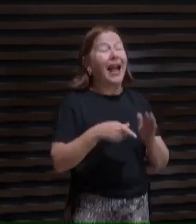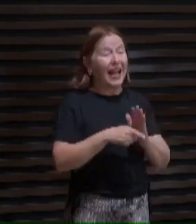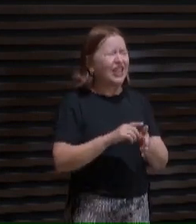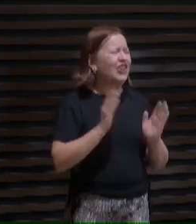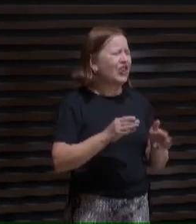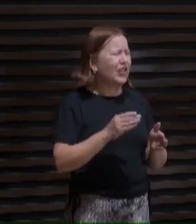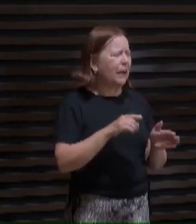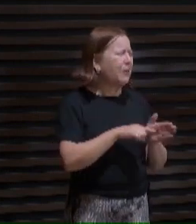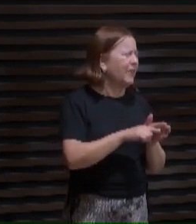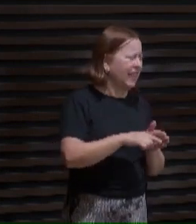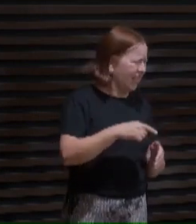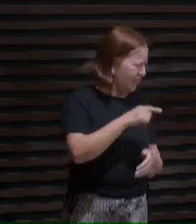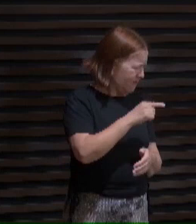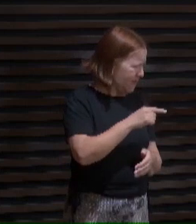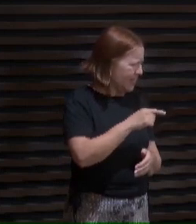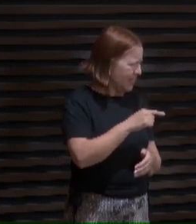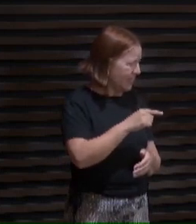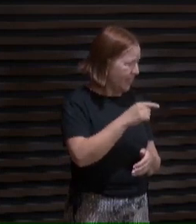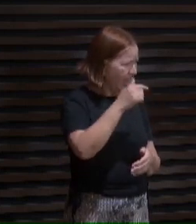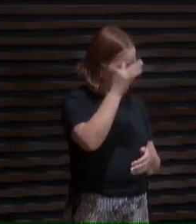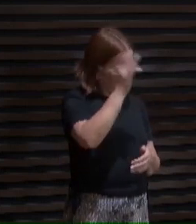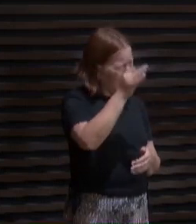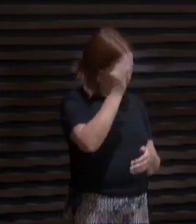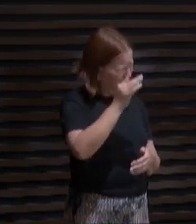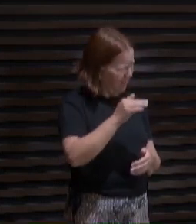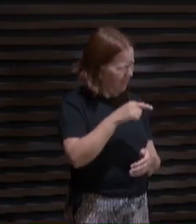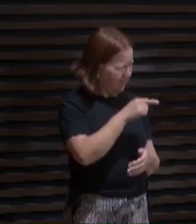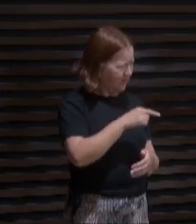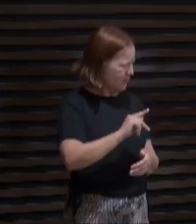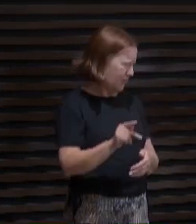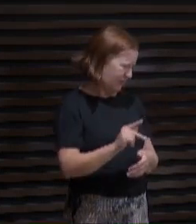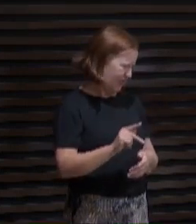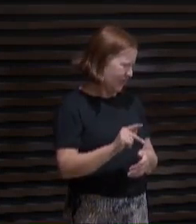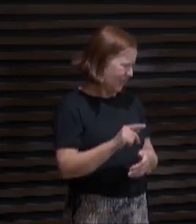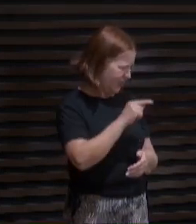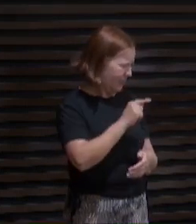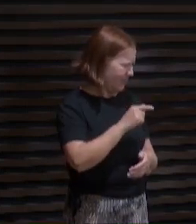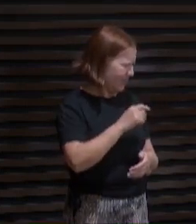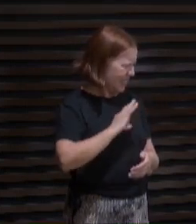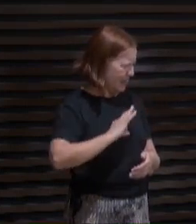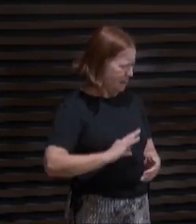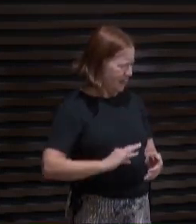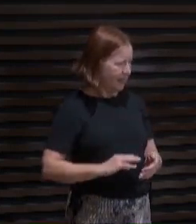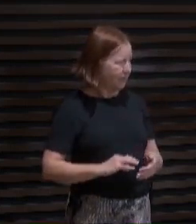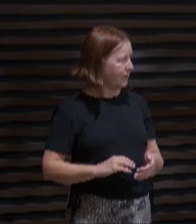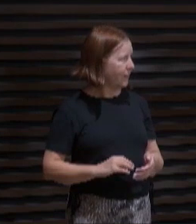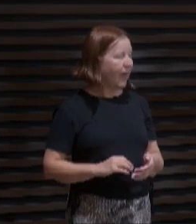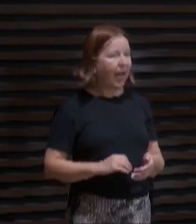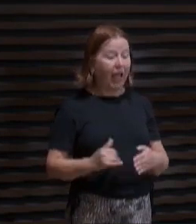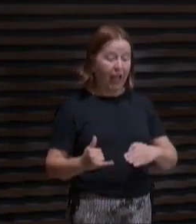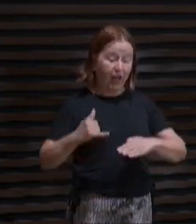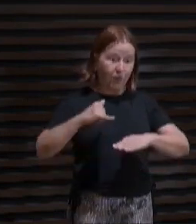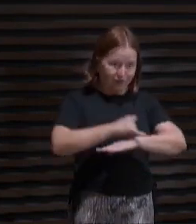eu era professor, se eu era padre, e ela fez de tudo. Aí chegamos no avião,